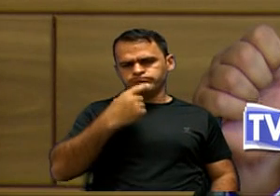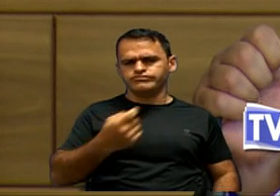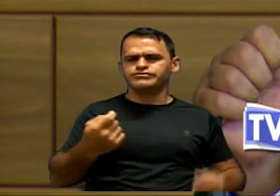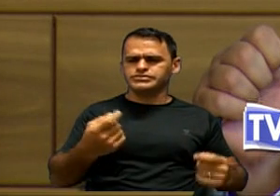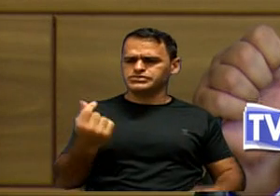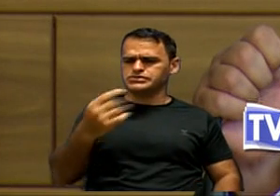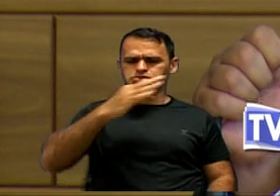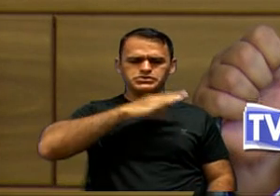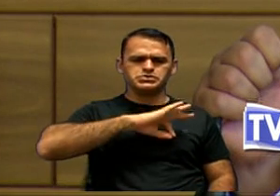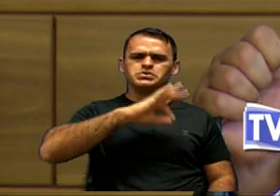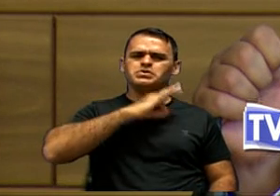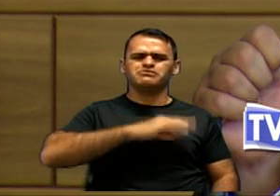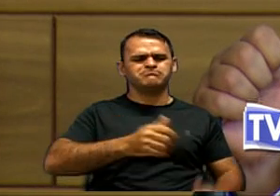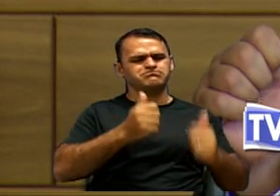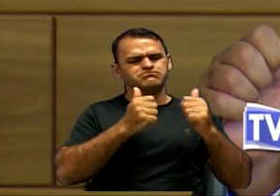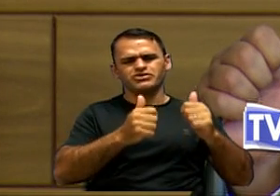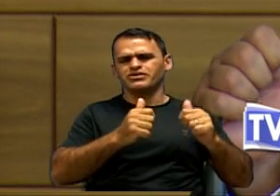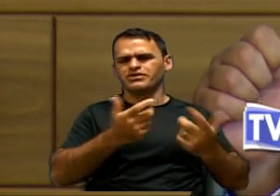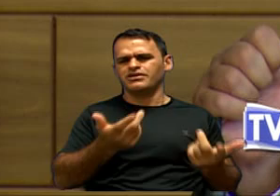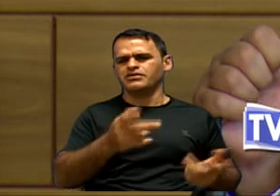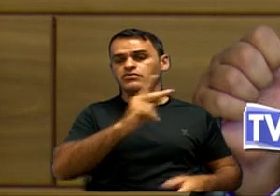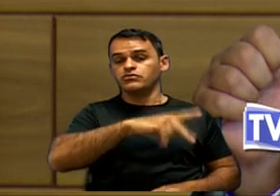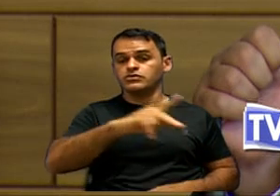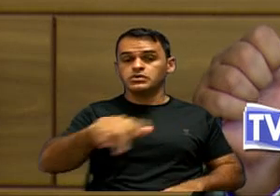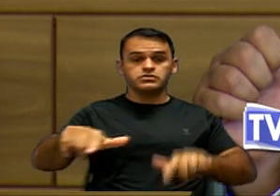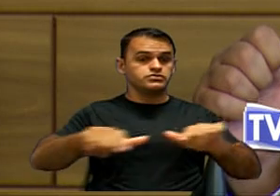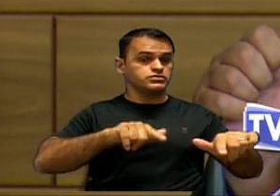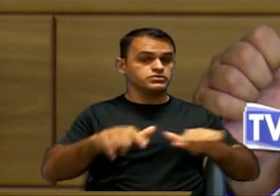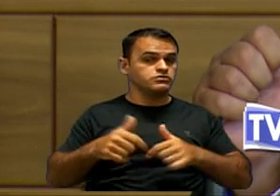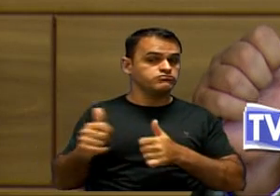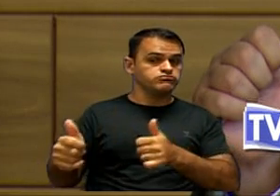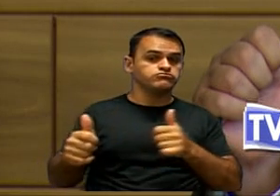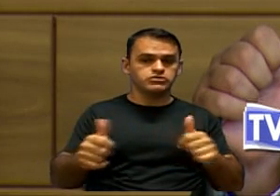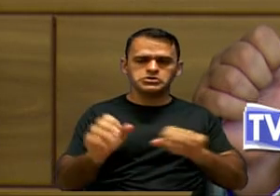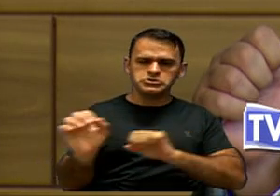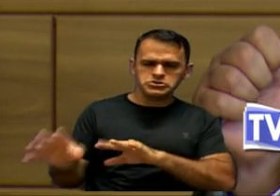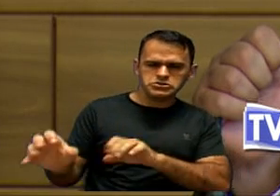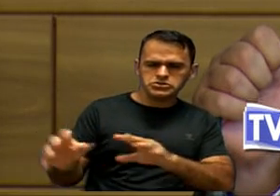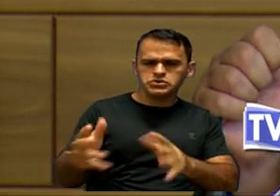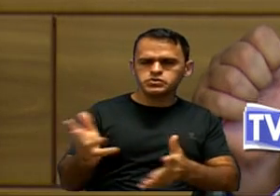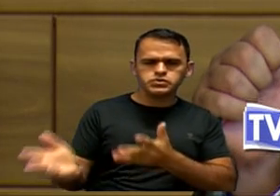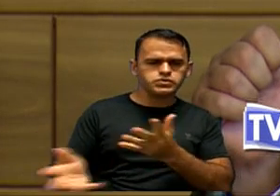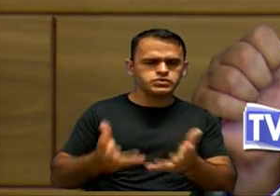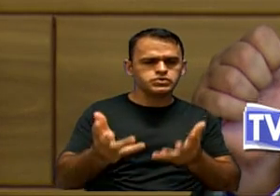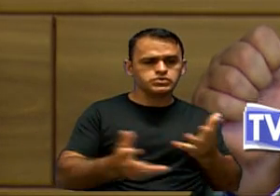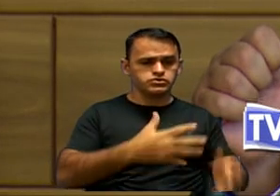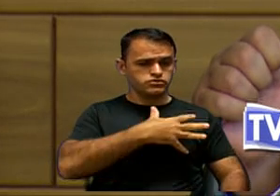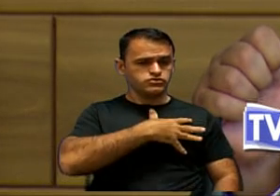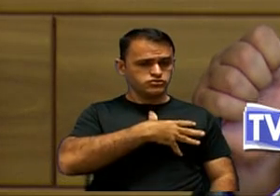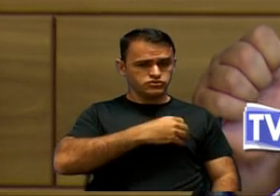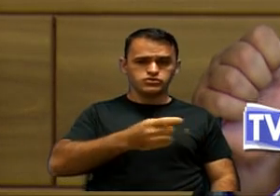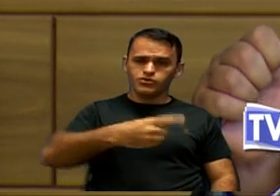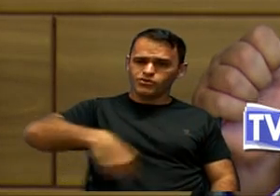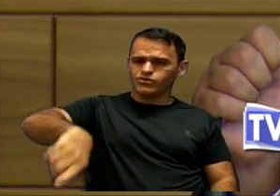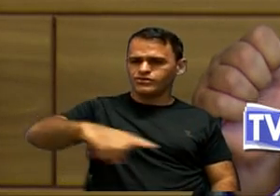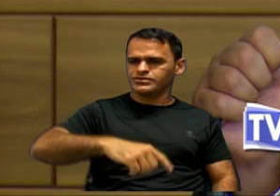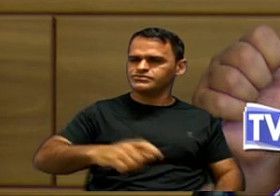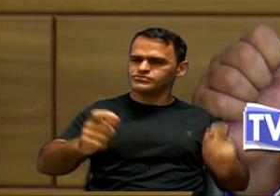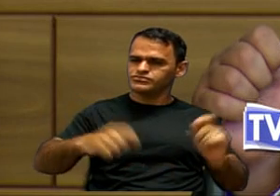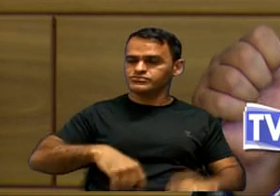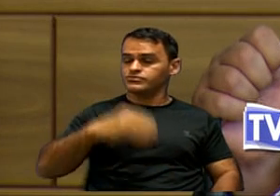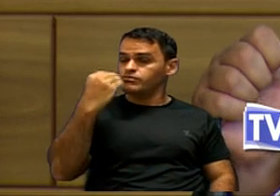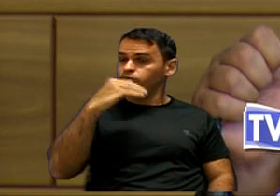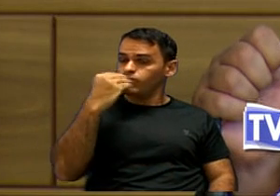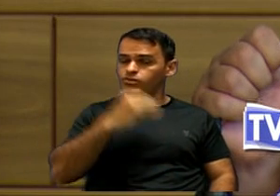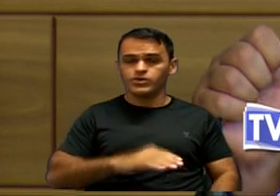mais digno com o trabalho que desenvolve nas suas escolas, capacitando nossos filhos, olhando para os nossos filhos. É uma oportunidade grande que a gente pode estar